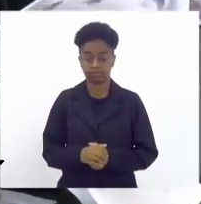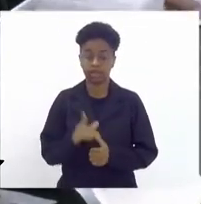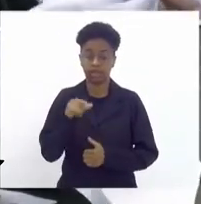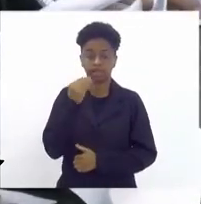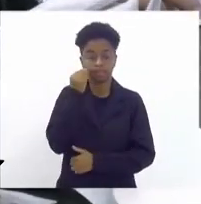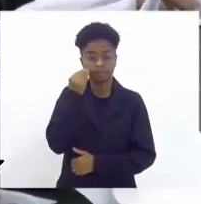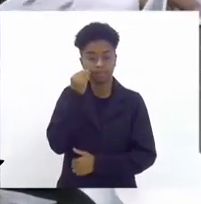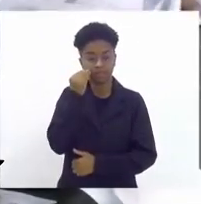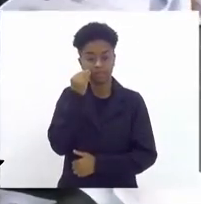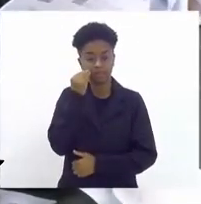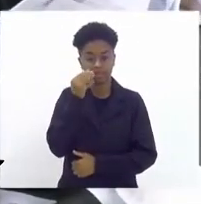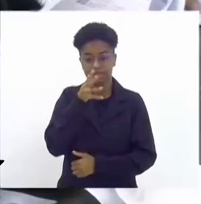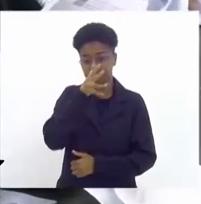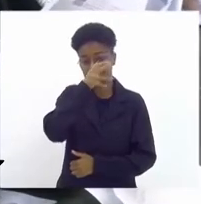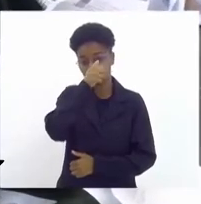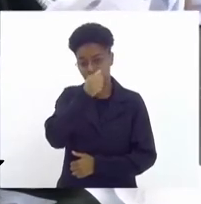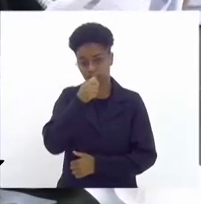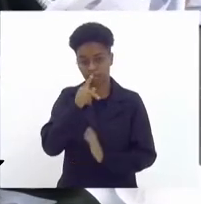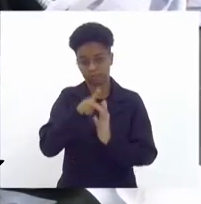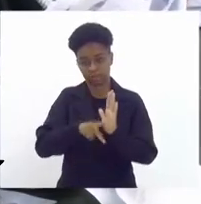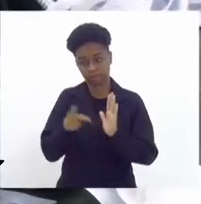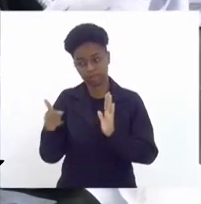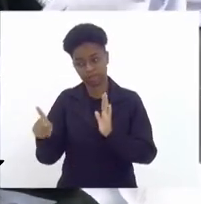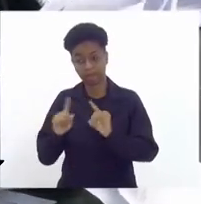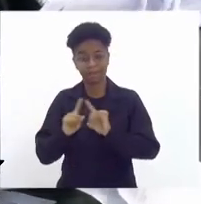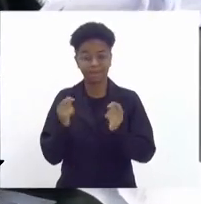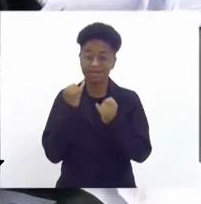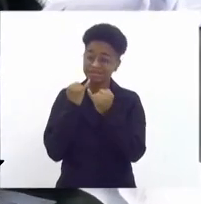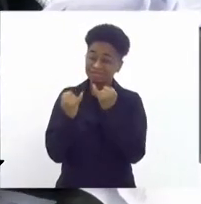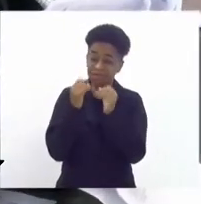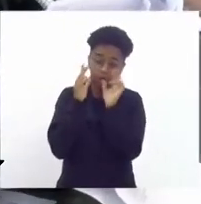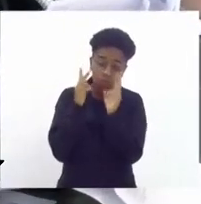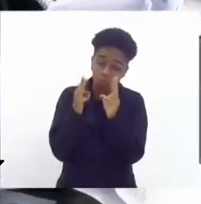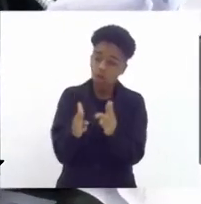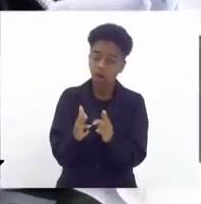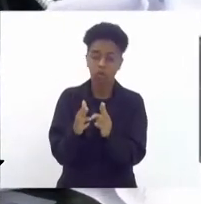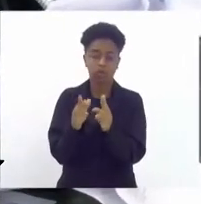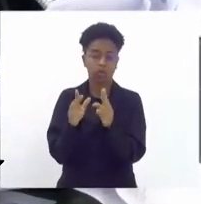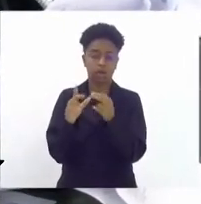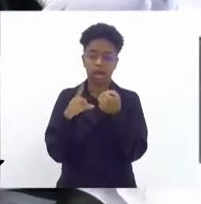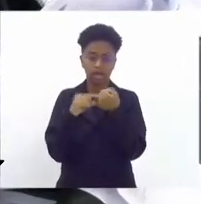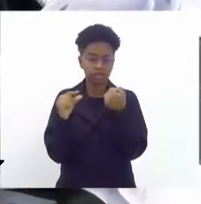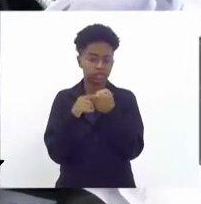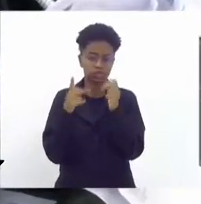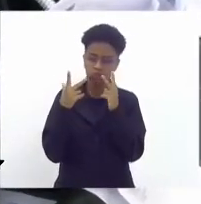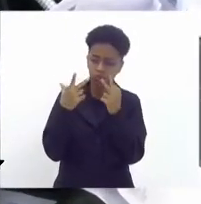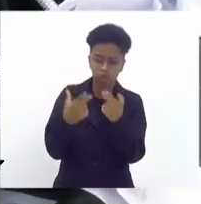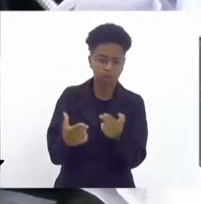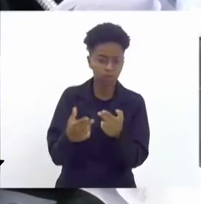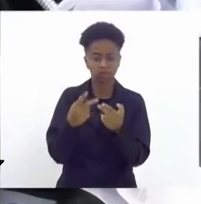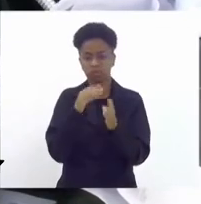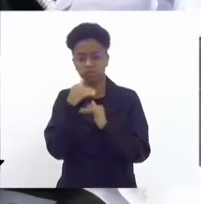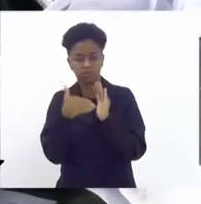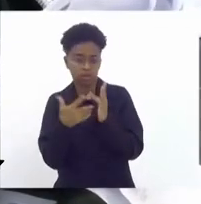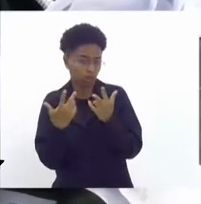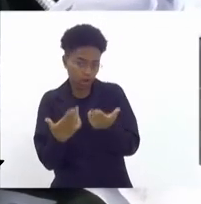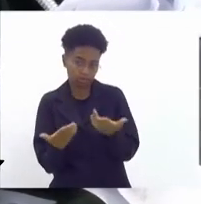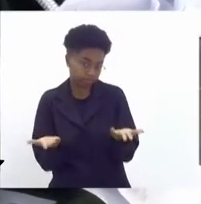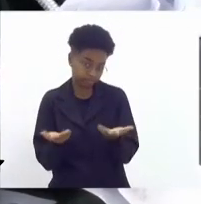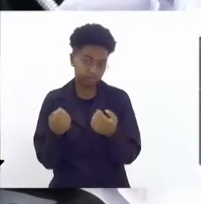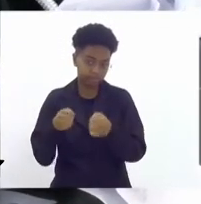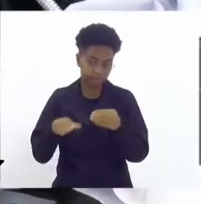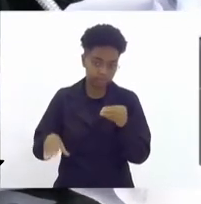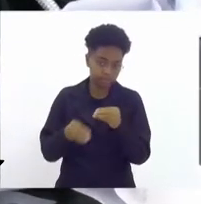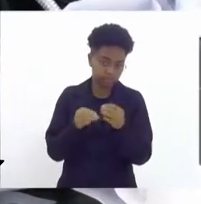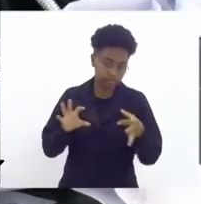tentativa hercúlea de tentar salvar os projetos do colega, mas é exatamente o mesmo artigo, o mesmo caput do mesmo artigo. Então, não tem jeito.